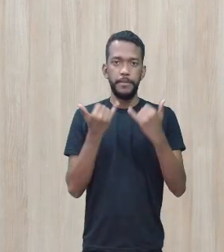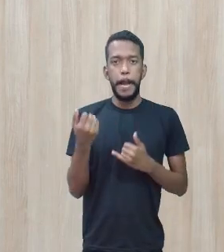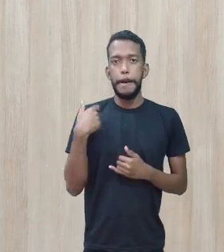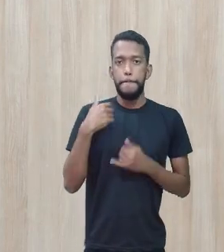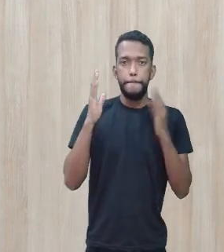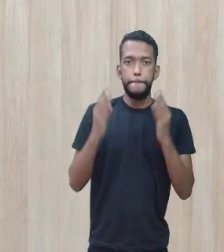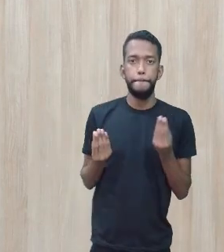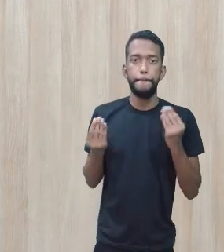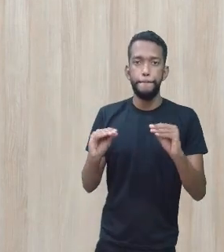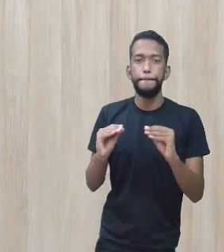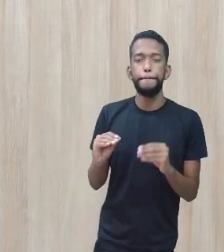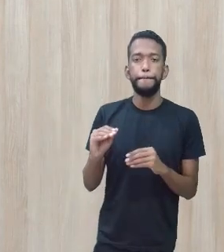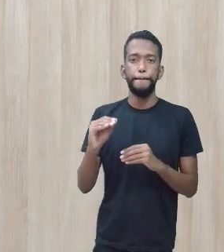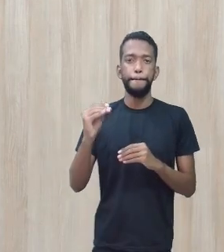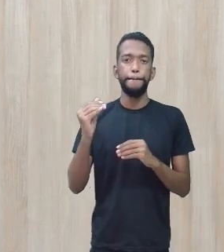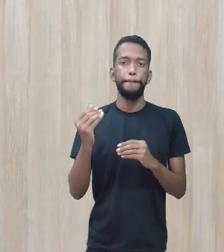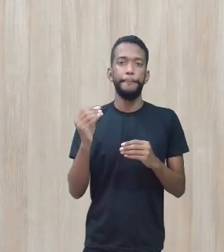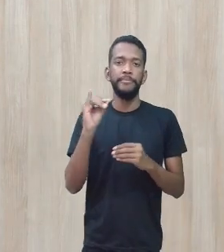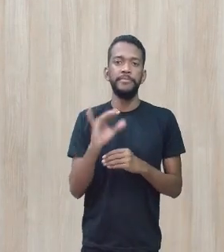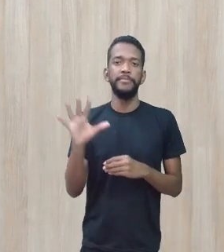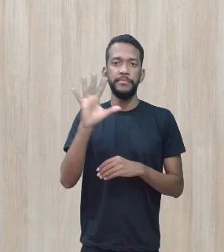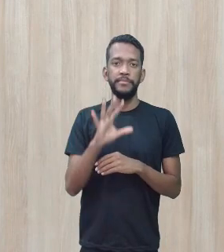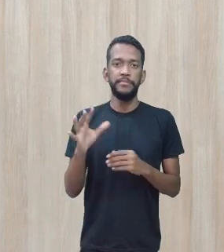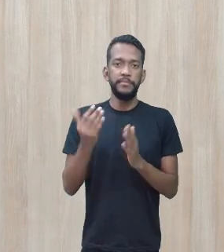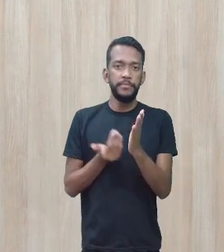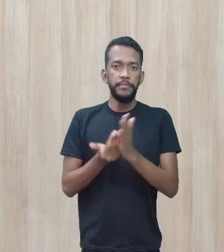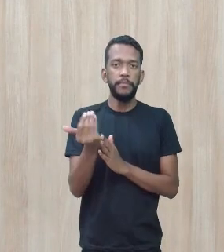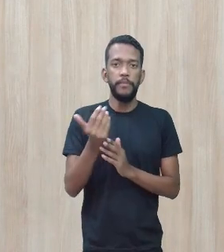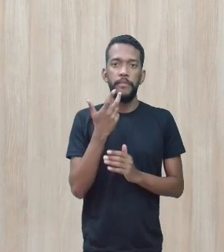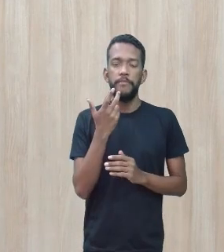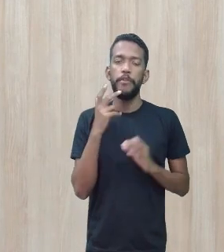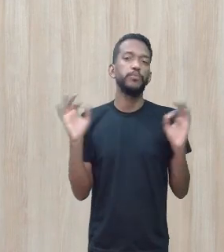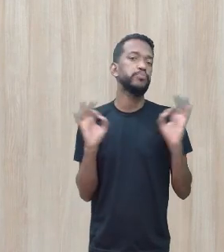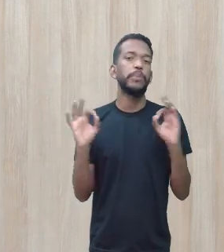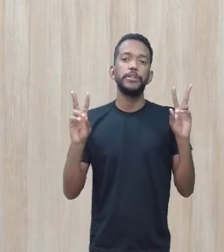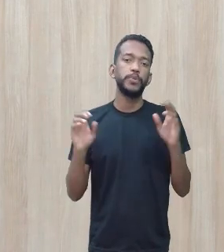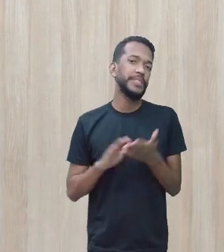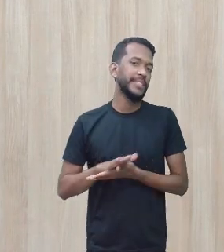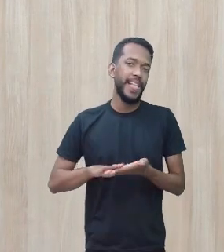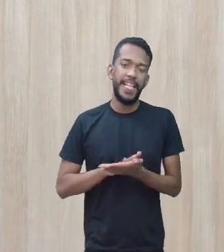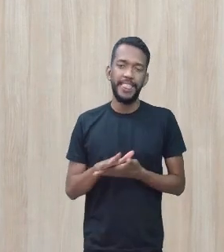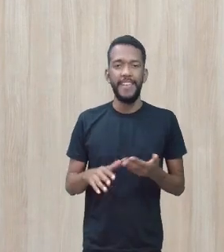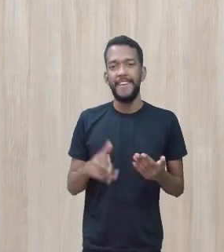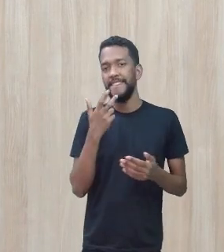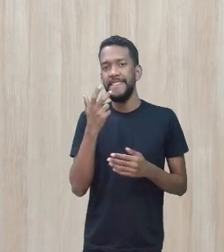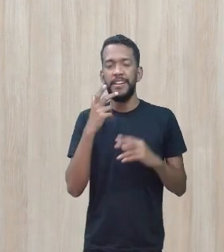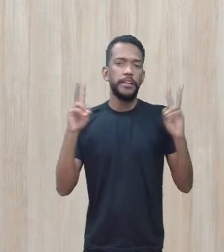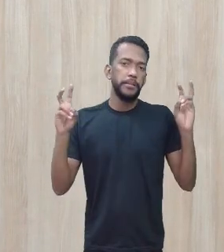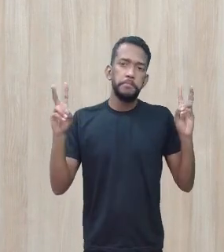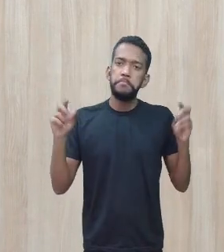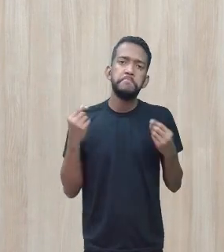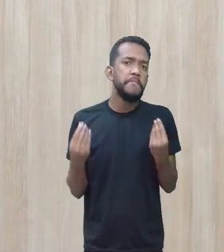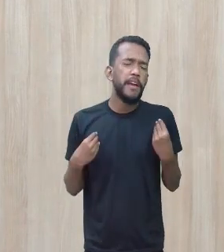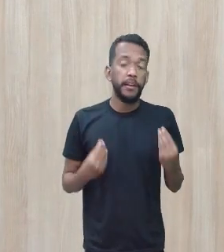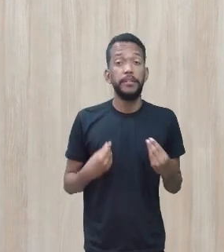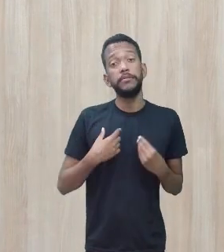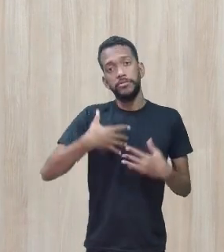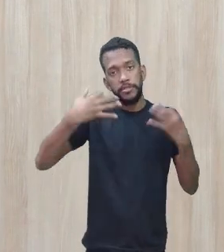coloquei aquele infográfico de fato no começo da aula, não falei qual era o assunto, não falei para que servia, eu